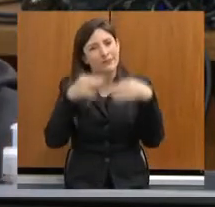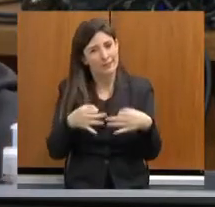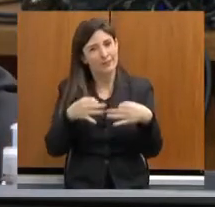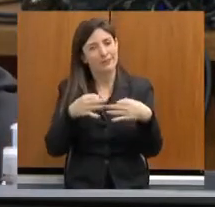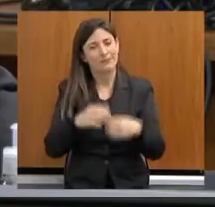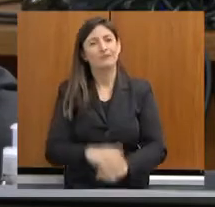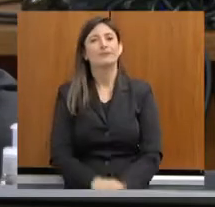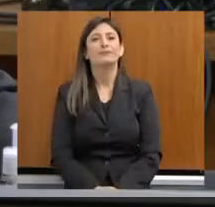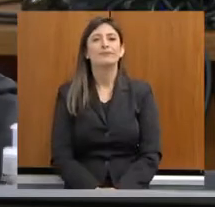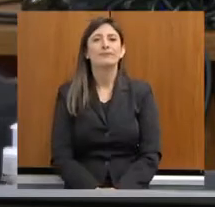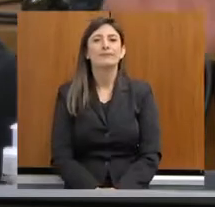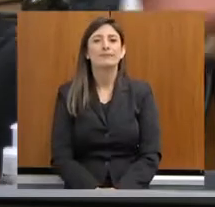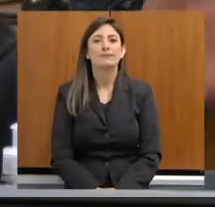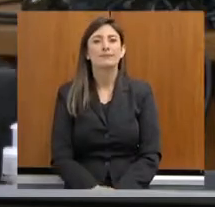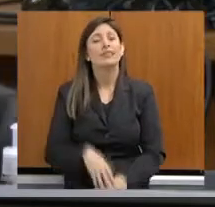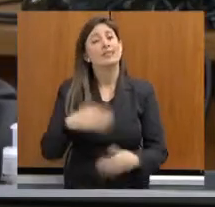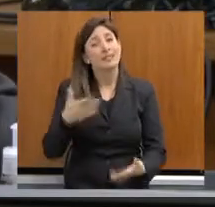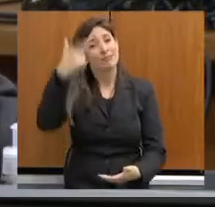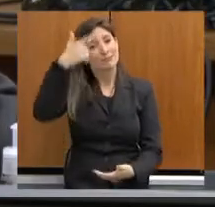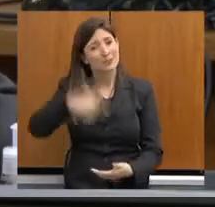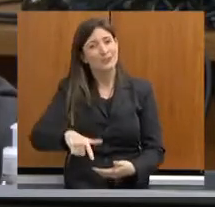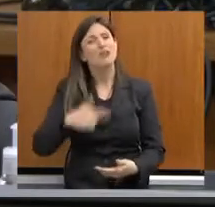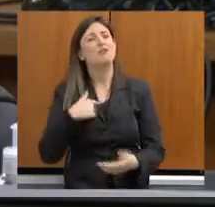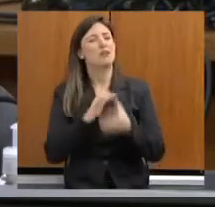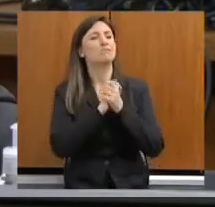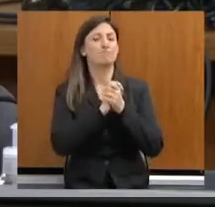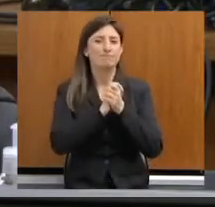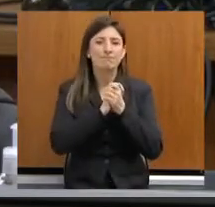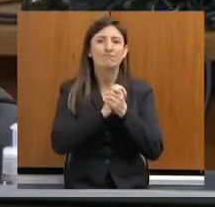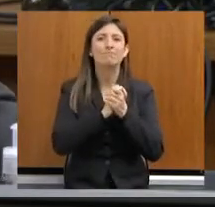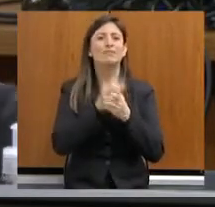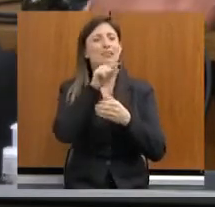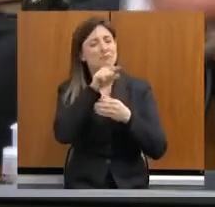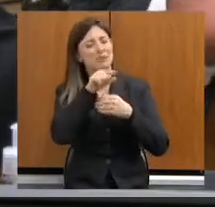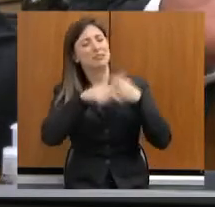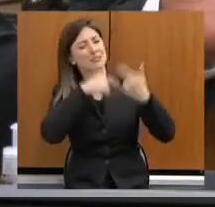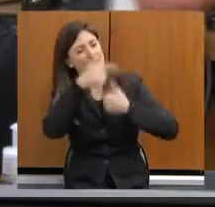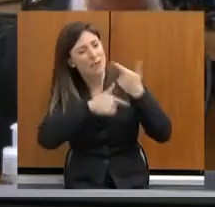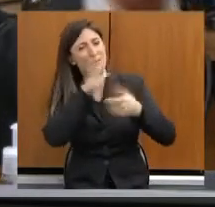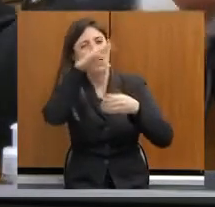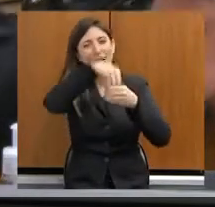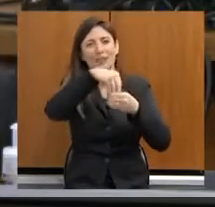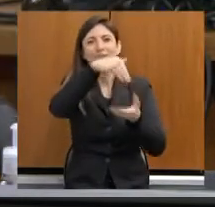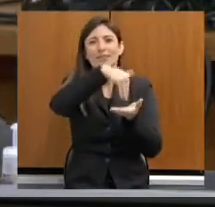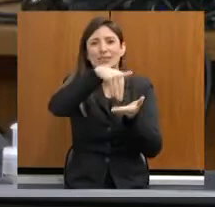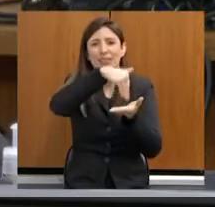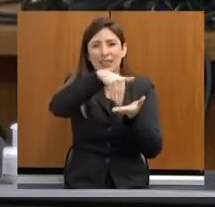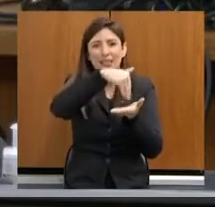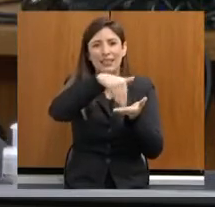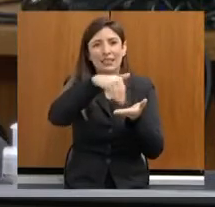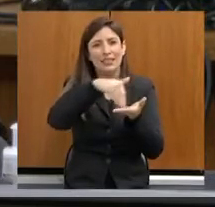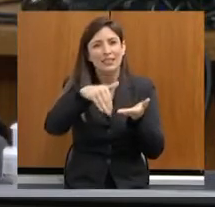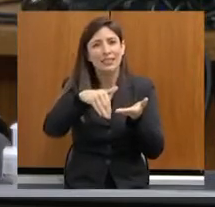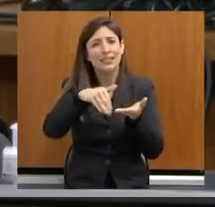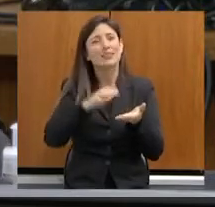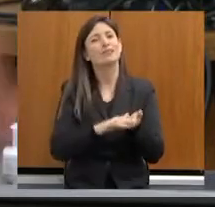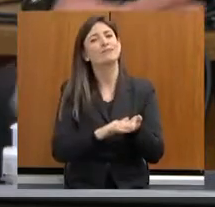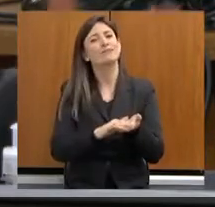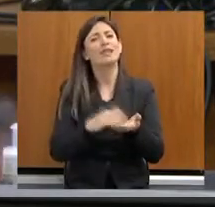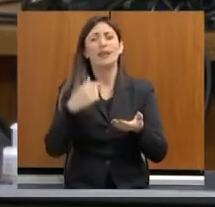é mais uma vez parabenizar pelo condução dos trabalhos secretaria e nos colocamos à disposição